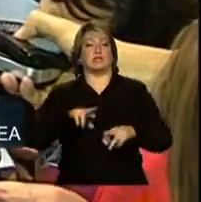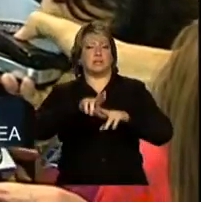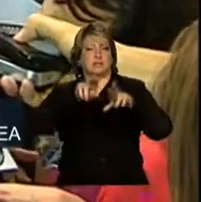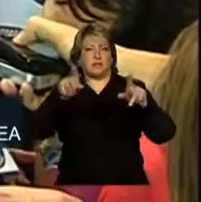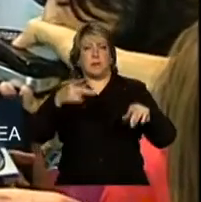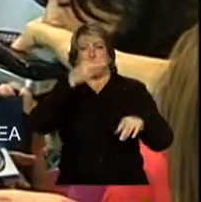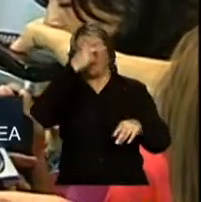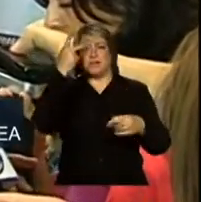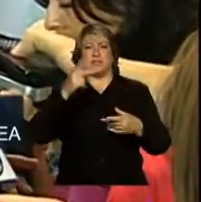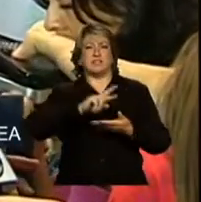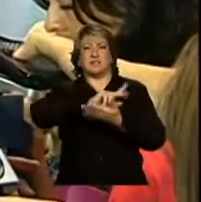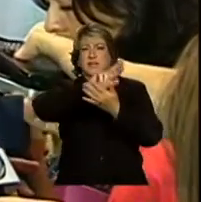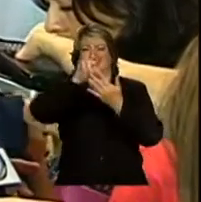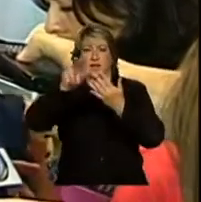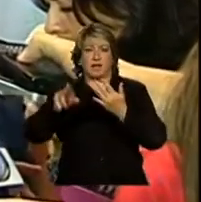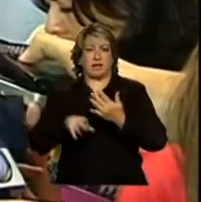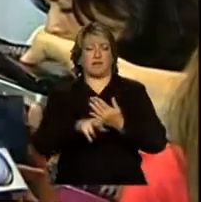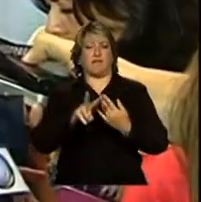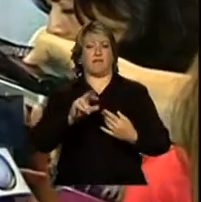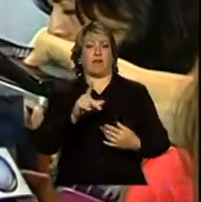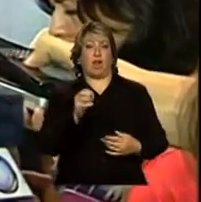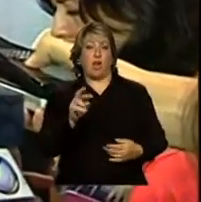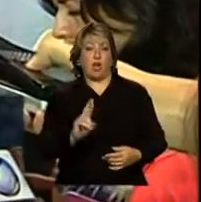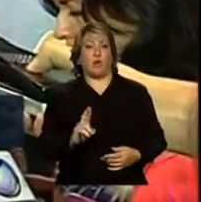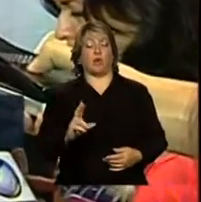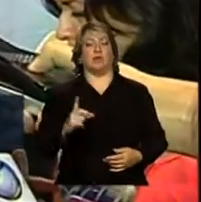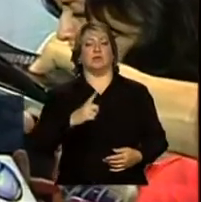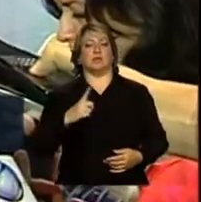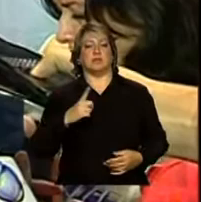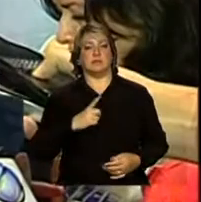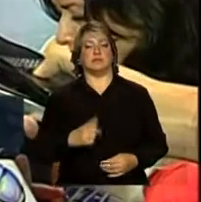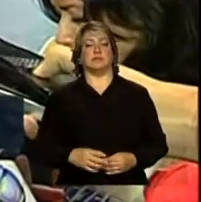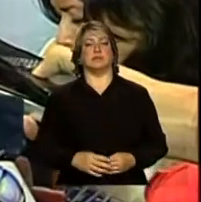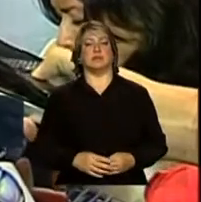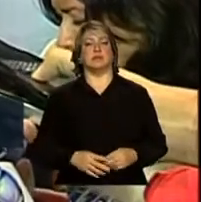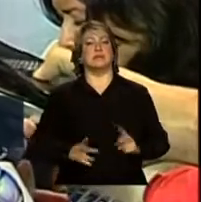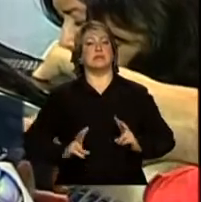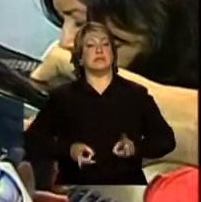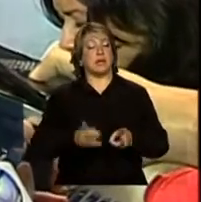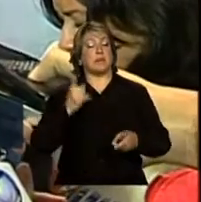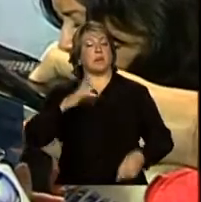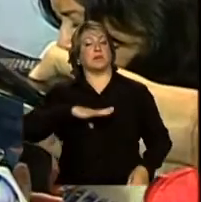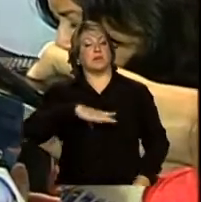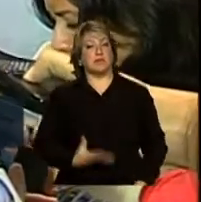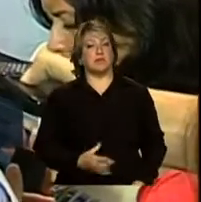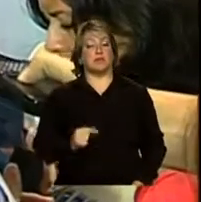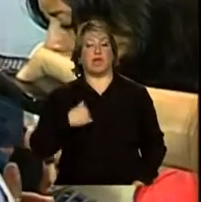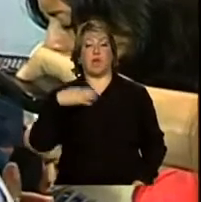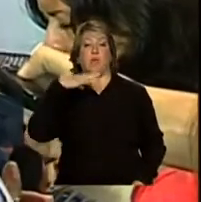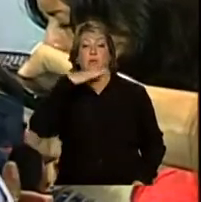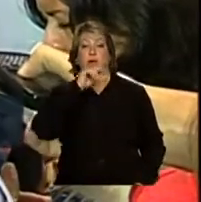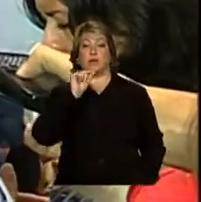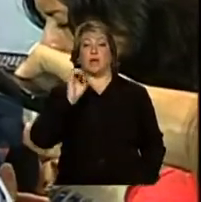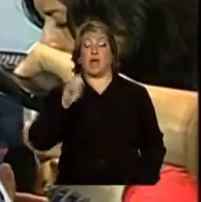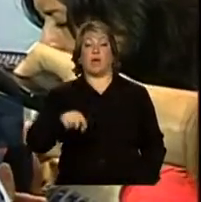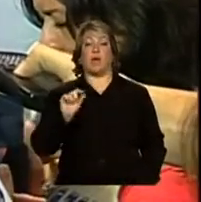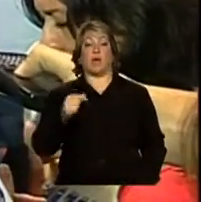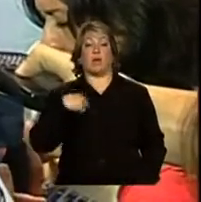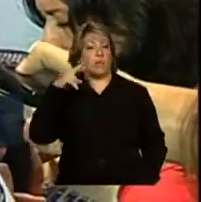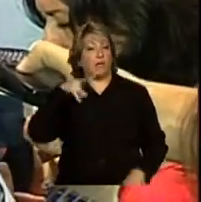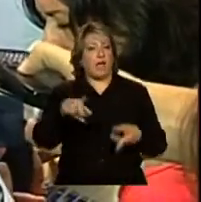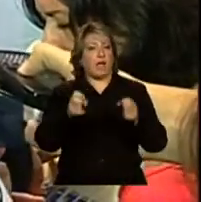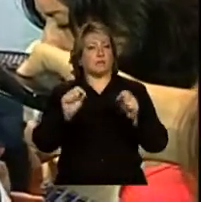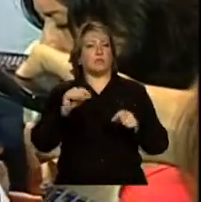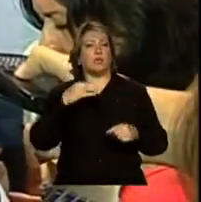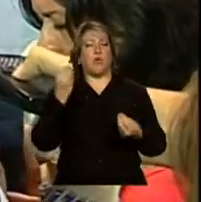pessoas de muito valor, com muita diversidade. É sempre um desafio e eu acho que é o que eu detecto como